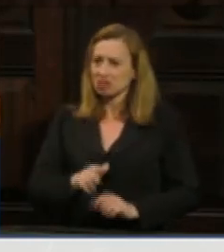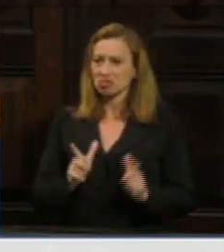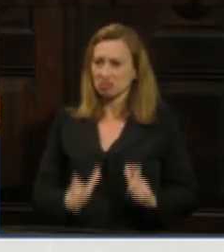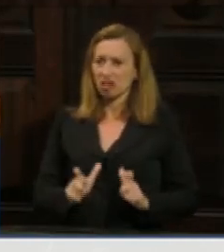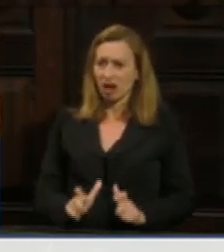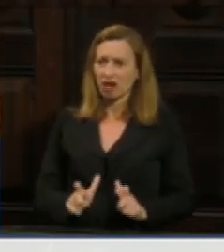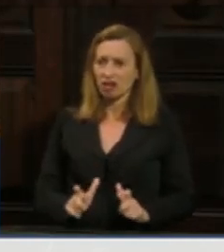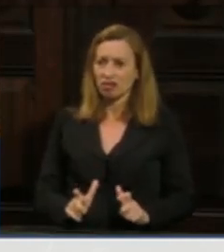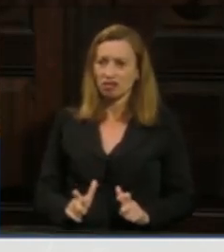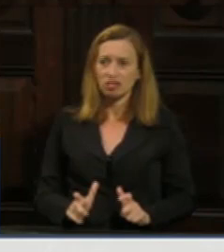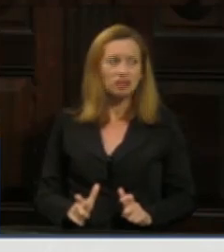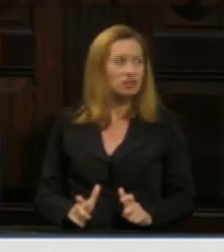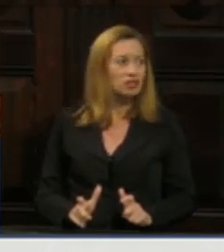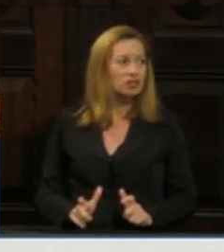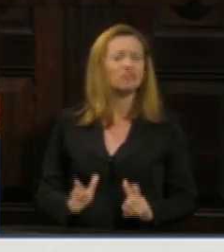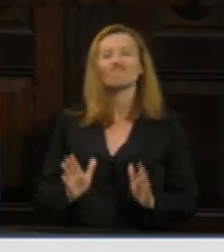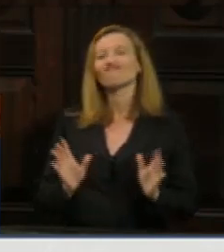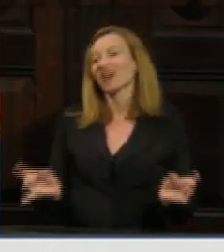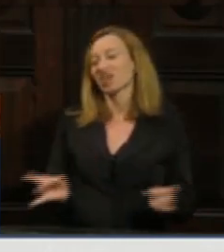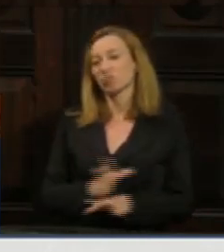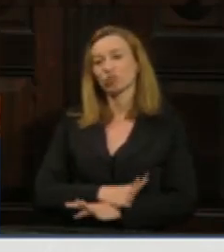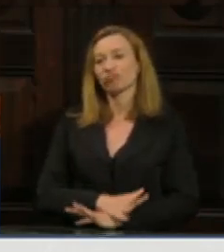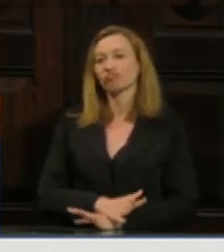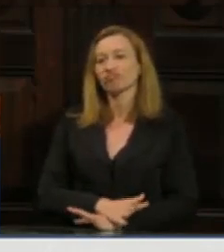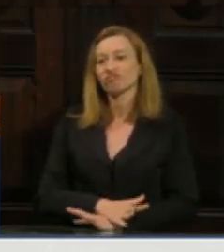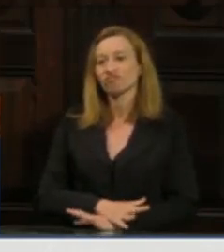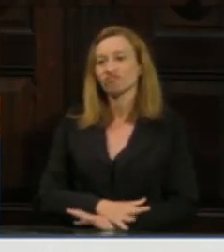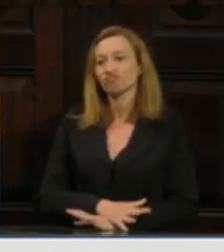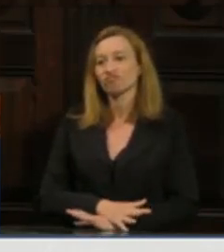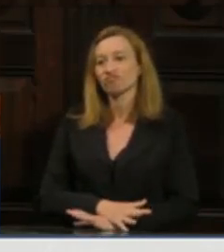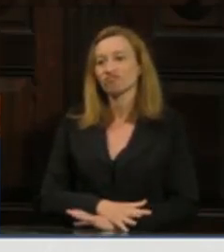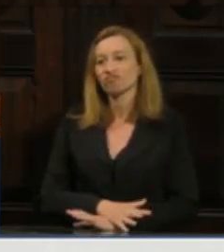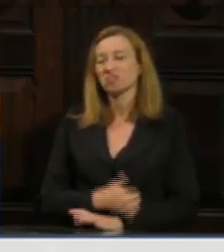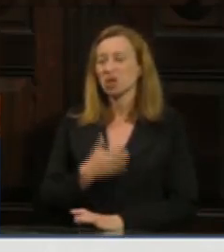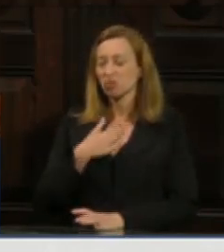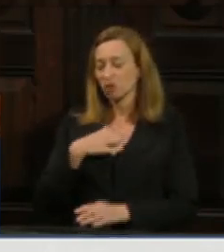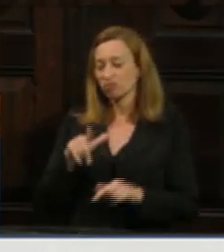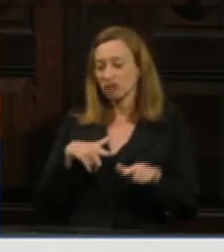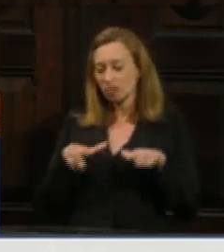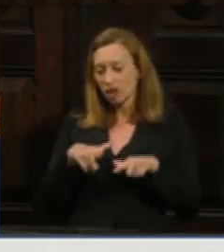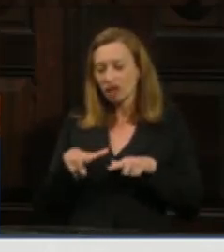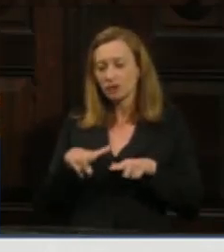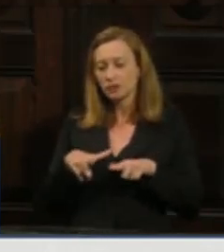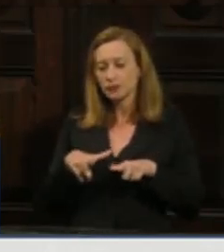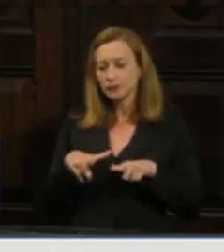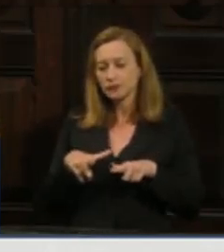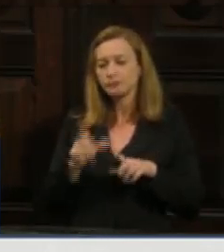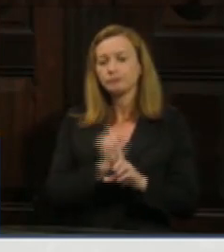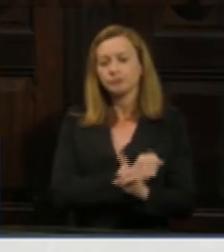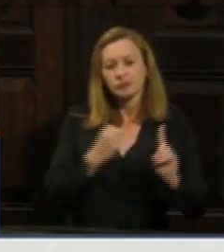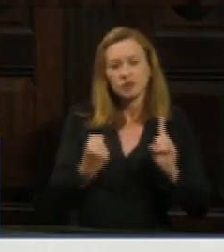não deixar que o que está prevalecendo na nossa sociedade hoje